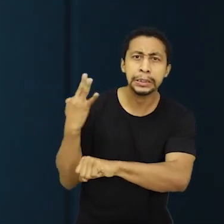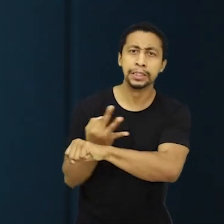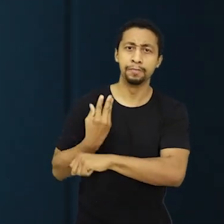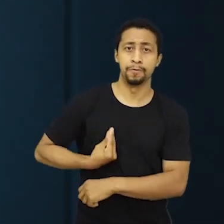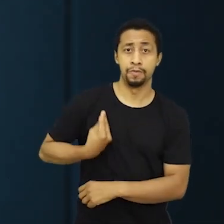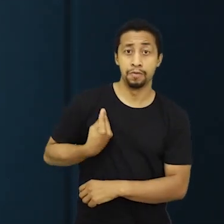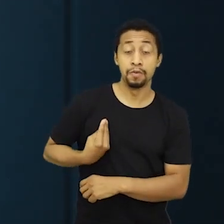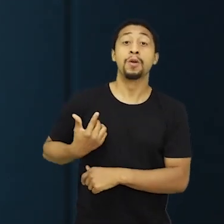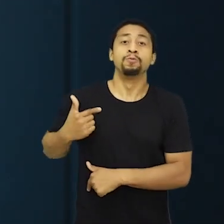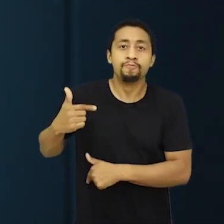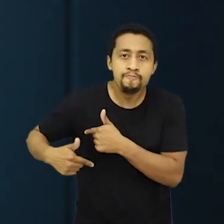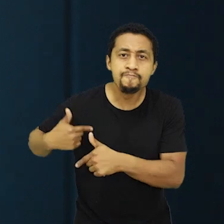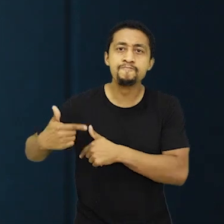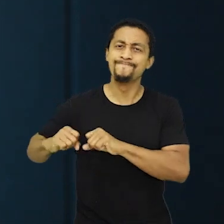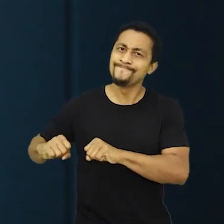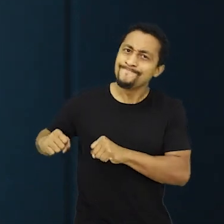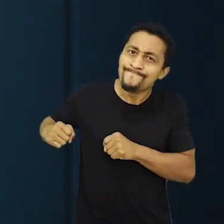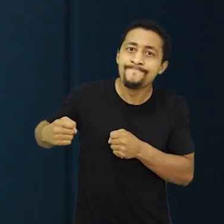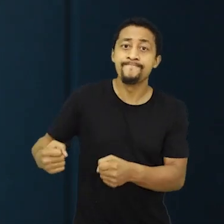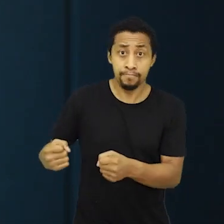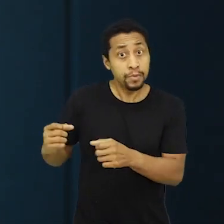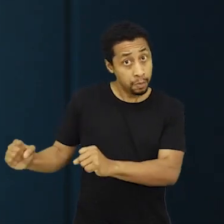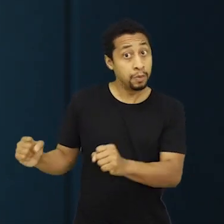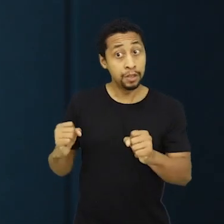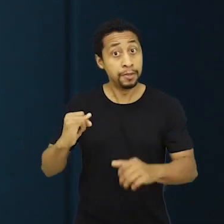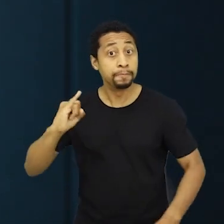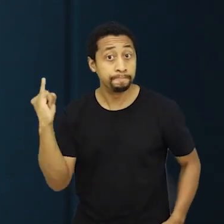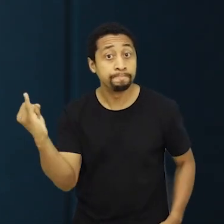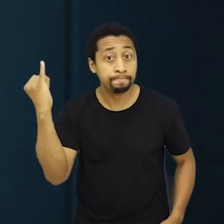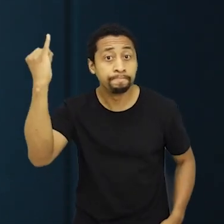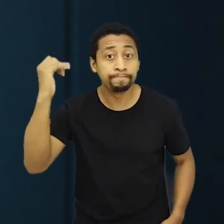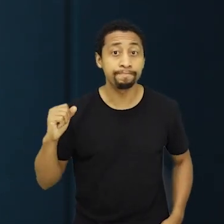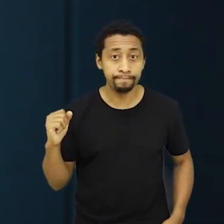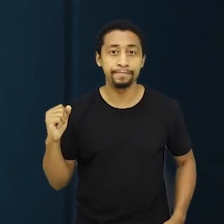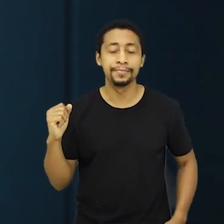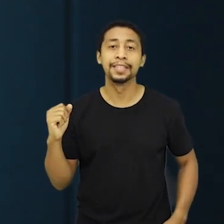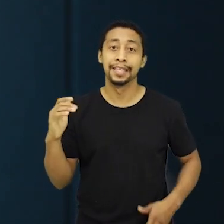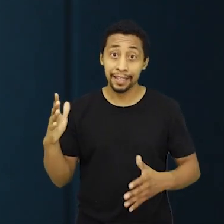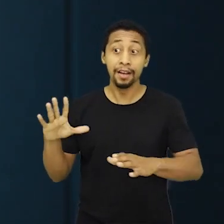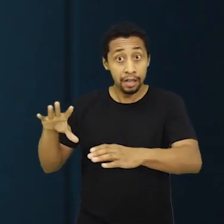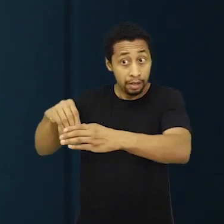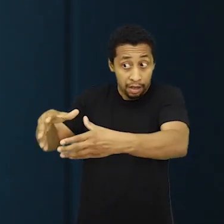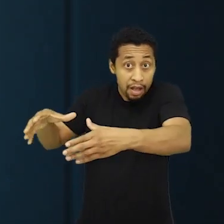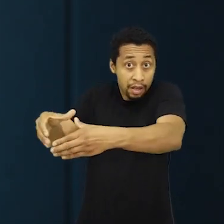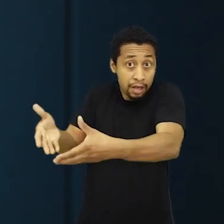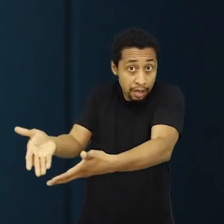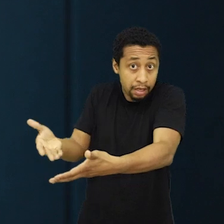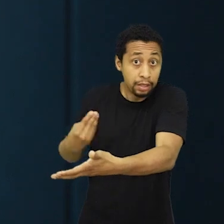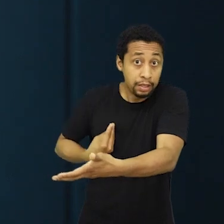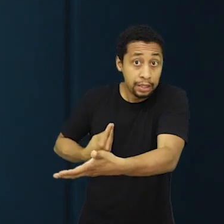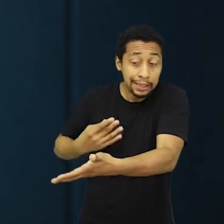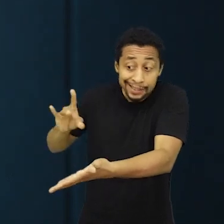um poder também muito importante, né, e é um poder que está dentro da realidade, operando dentro